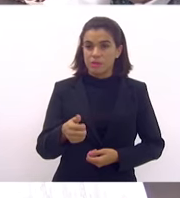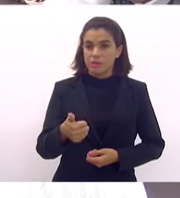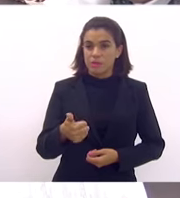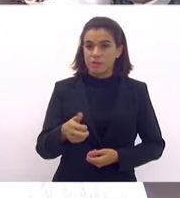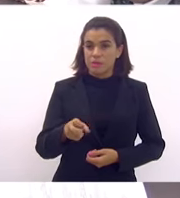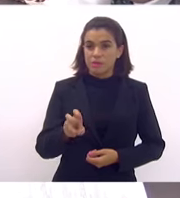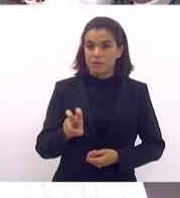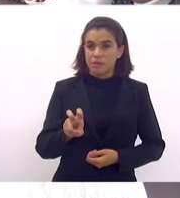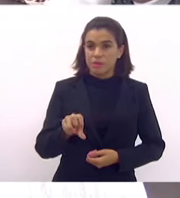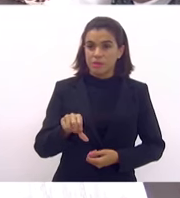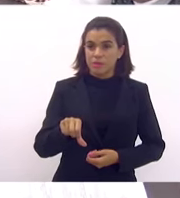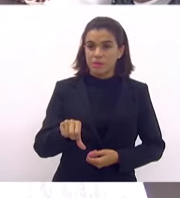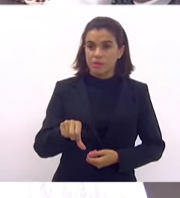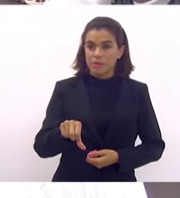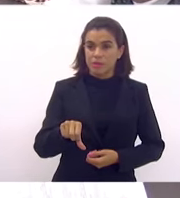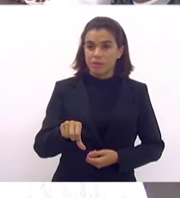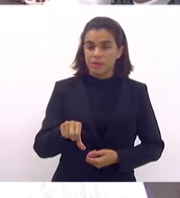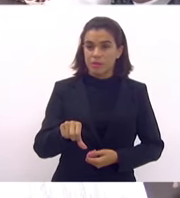159,